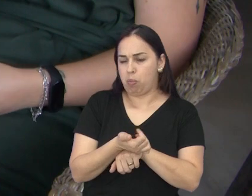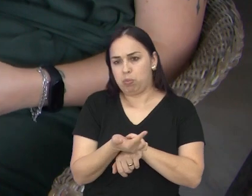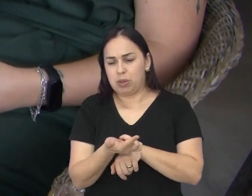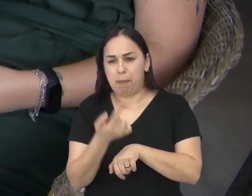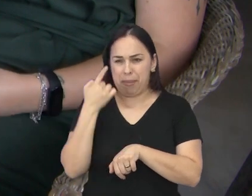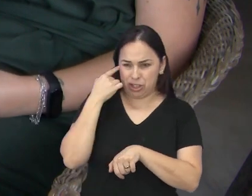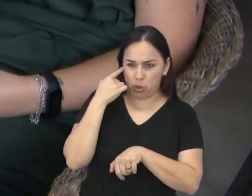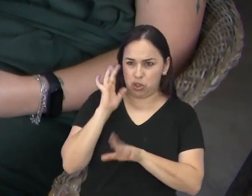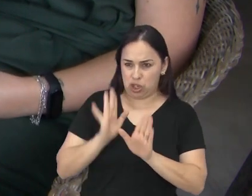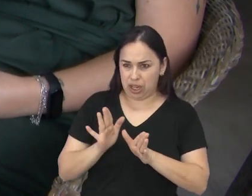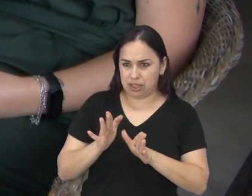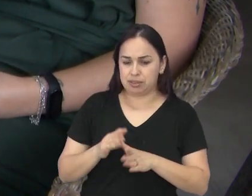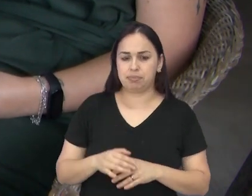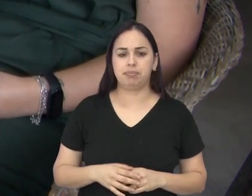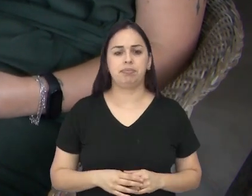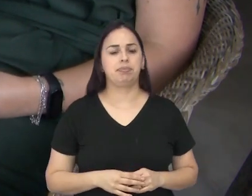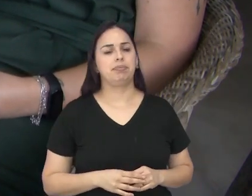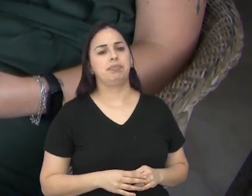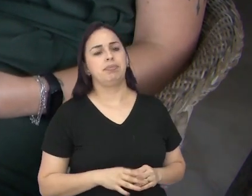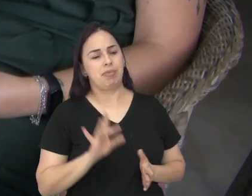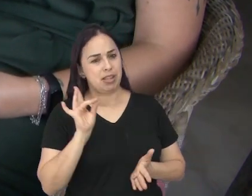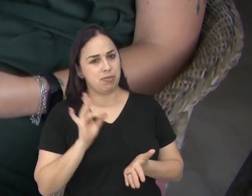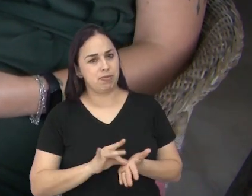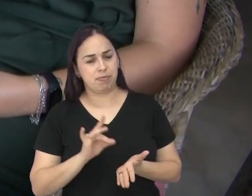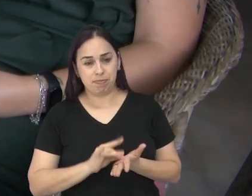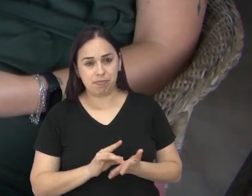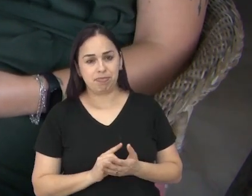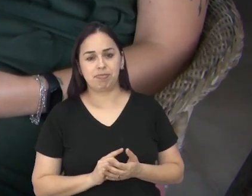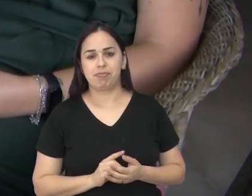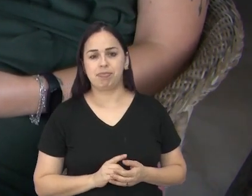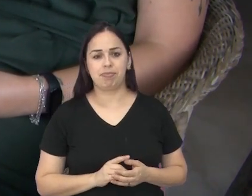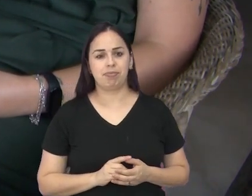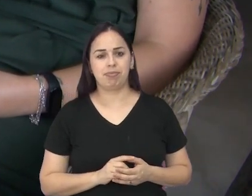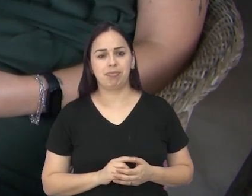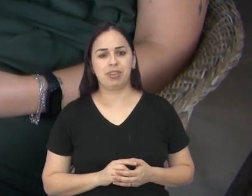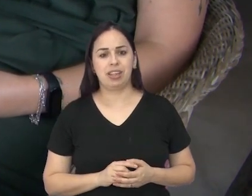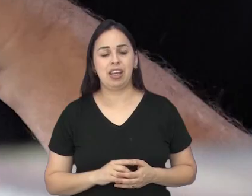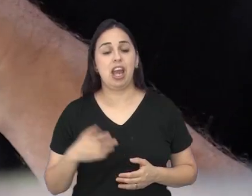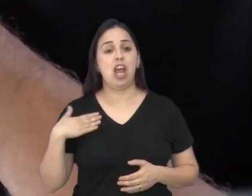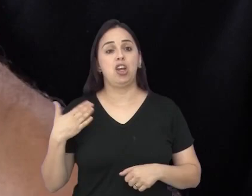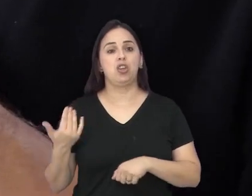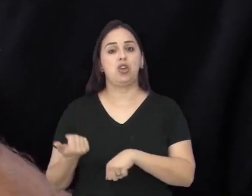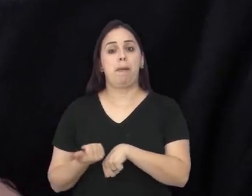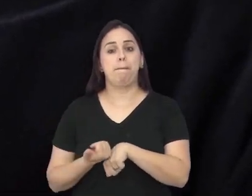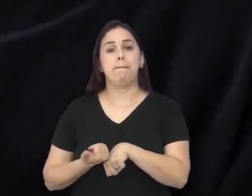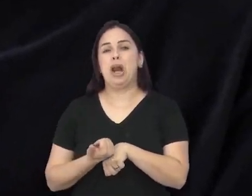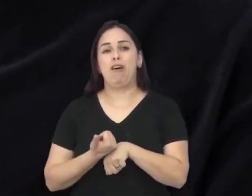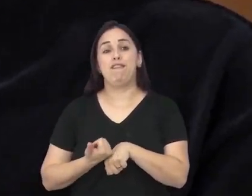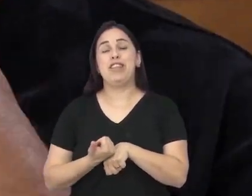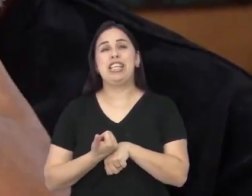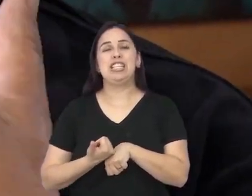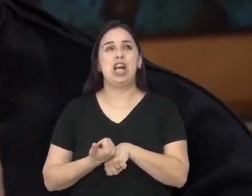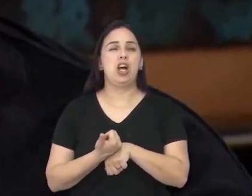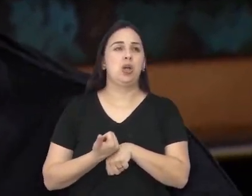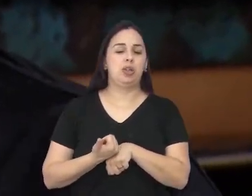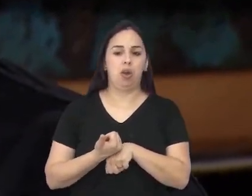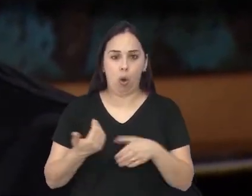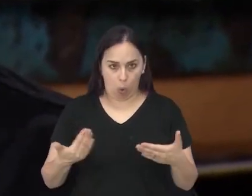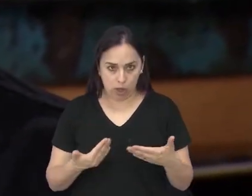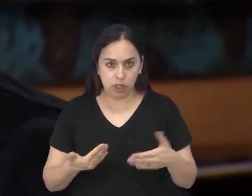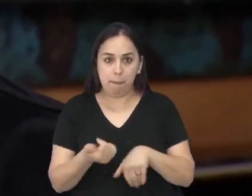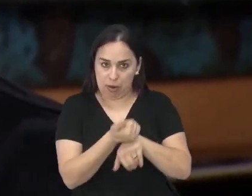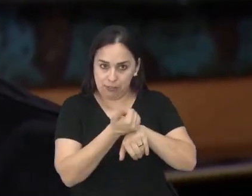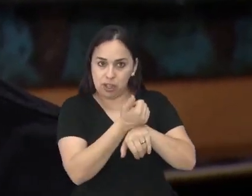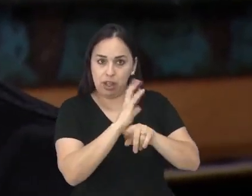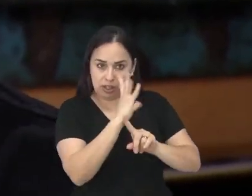Alguma vez? Alguma outra profissão? Então, na verdade, eu não sou profissional... Hoje eu sou profissional